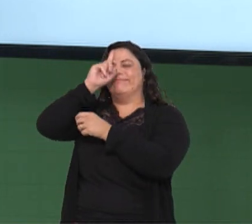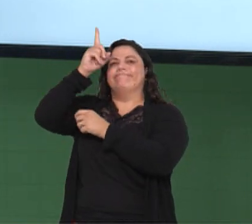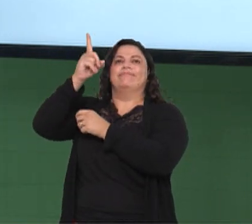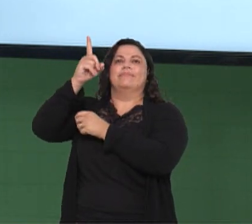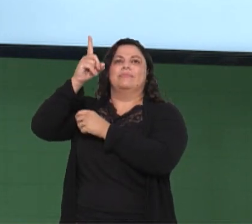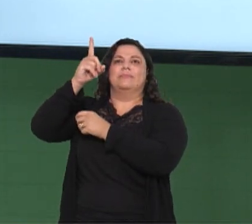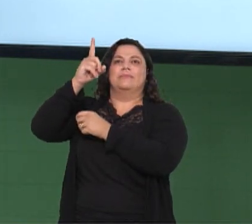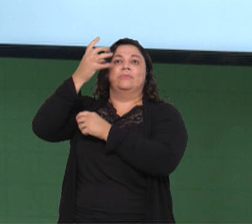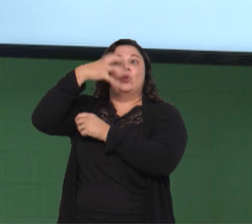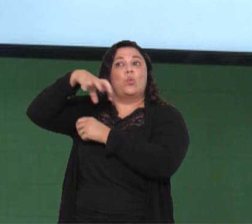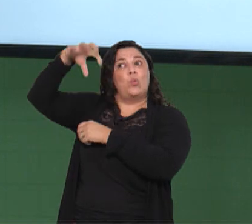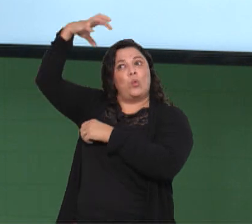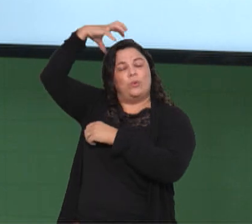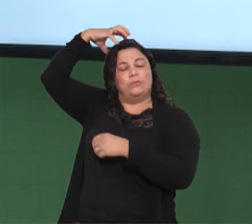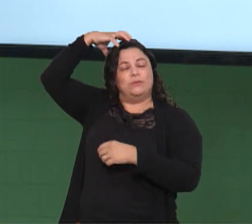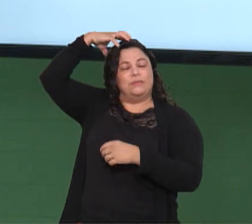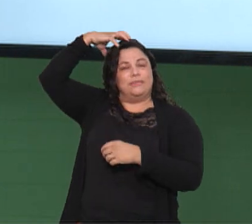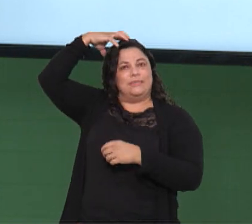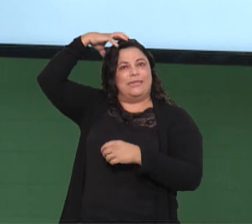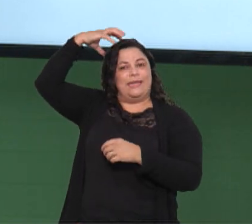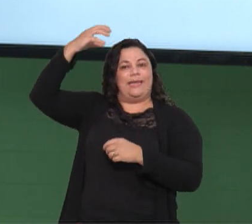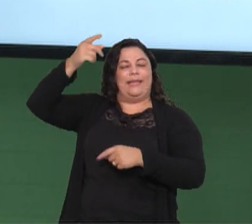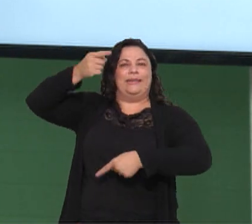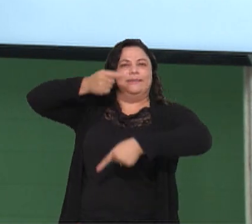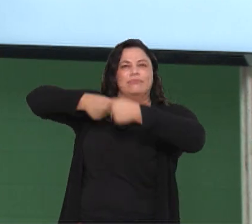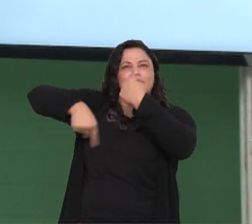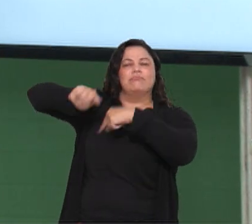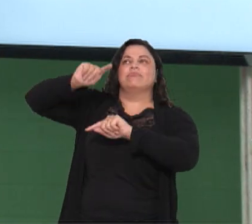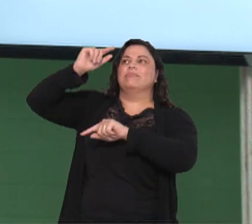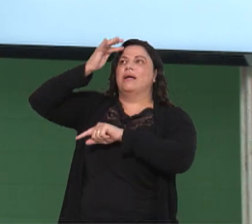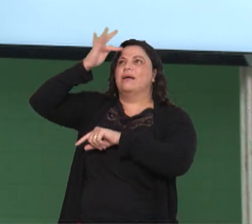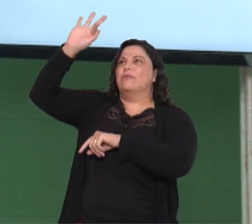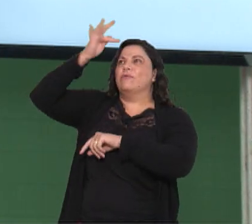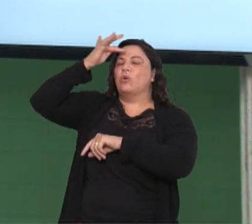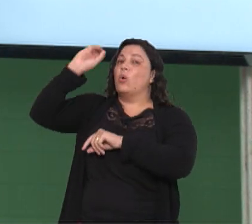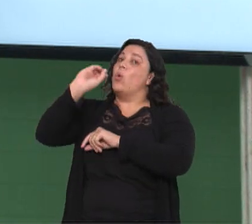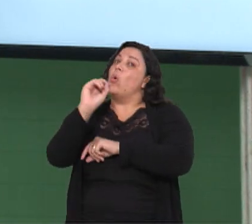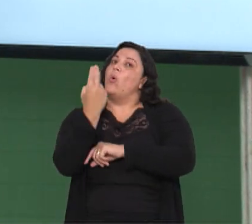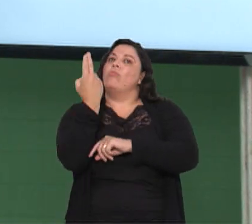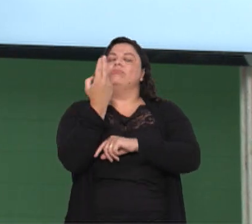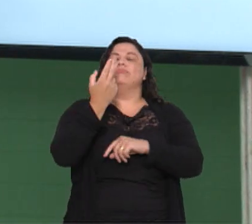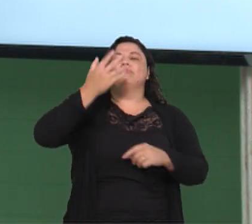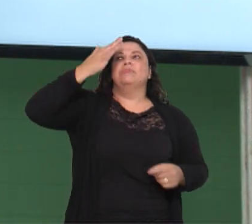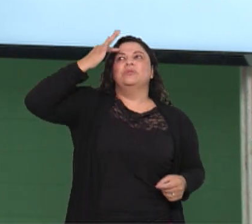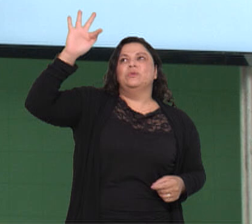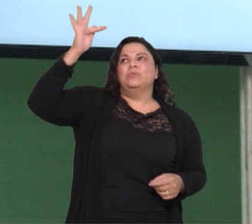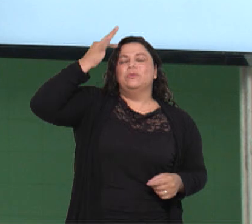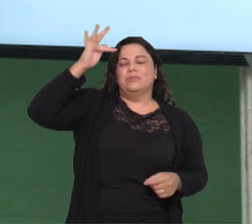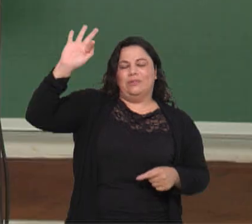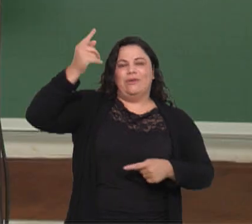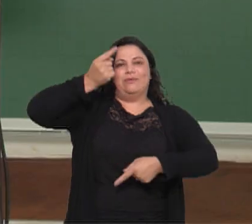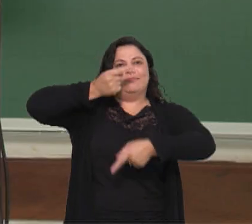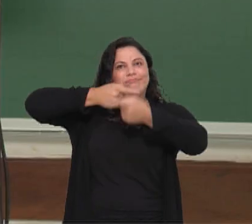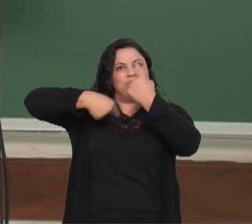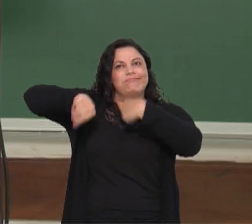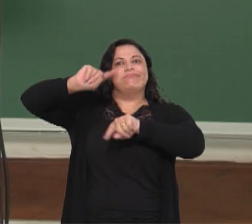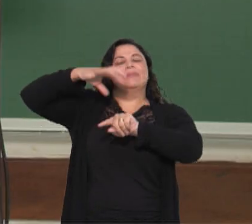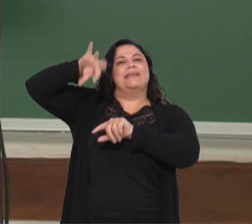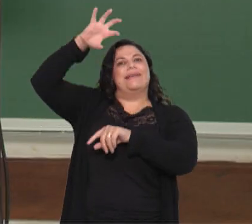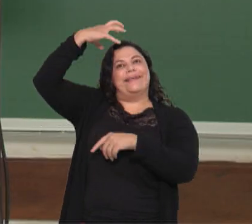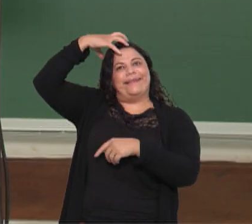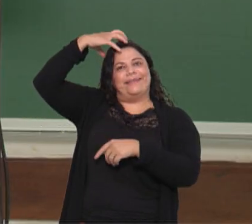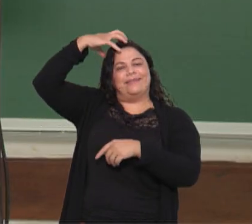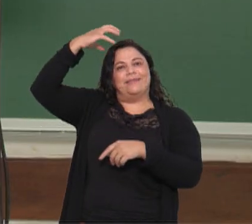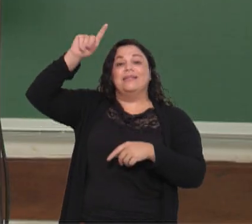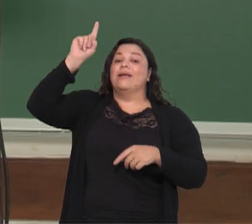virarem filósofos ou então os filósofos virarem reis. Né? É o que pode estar no seu livro didático descrito como a teoria do rei filósofo de